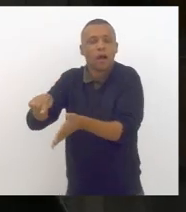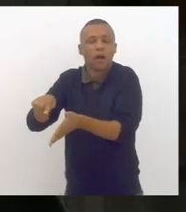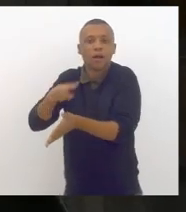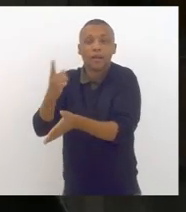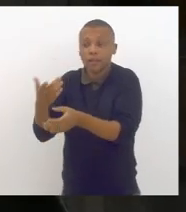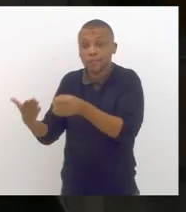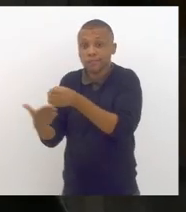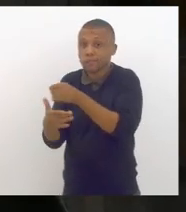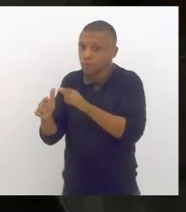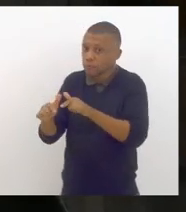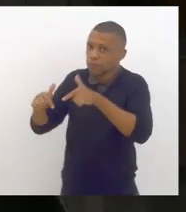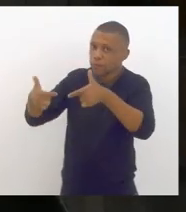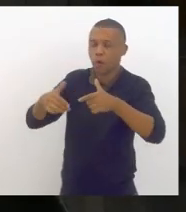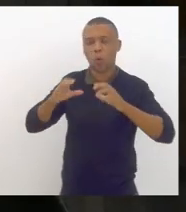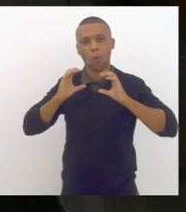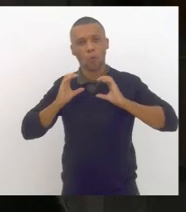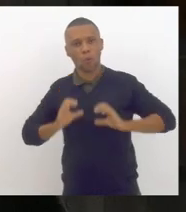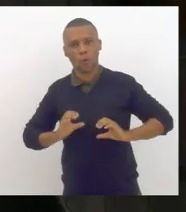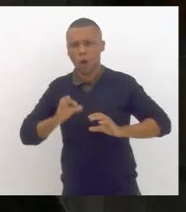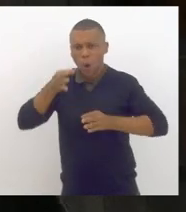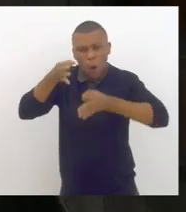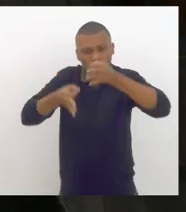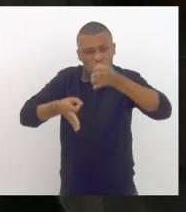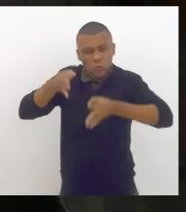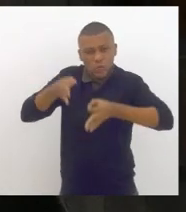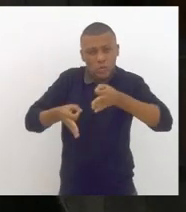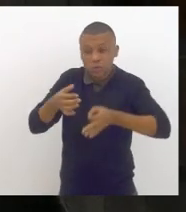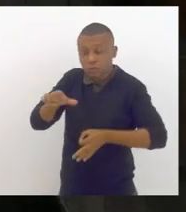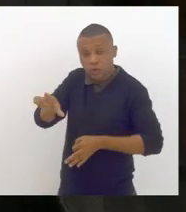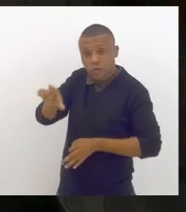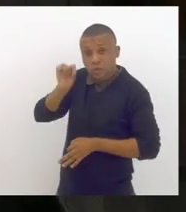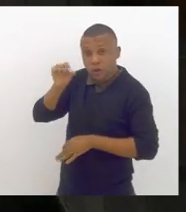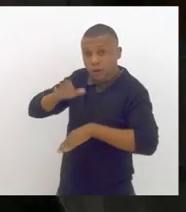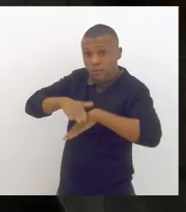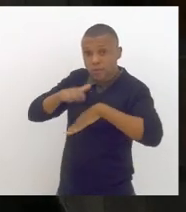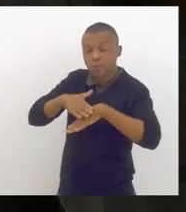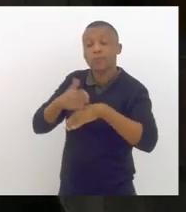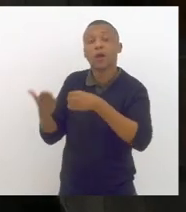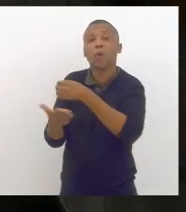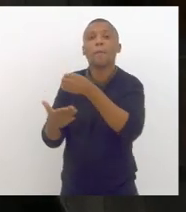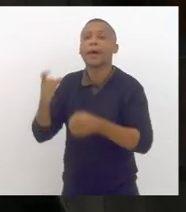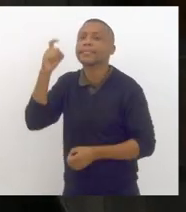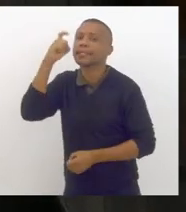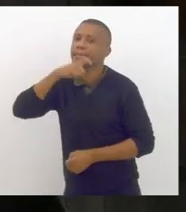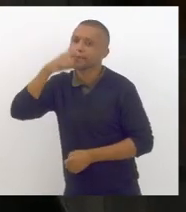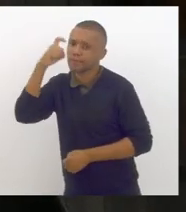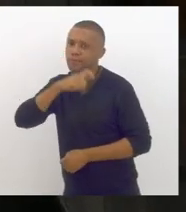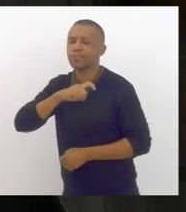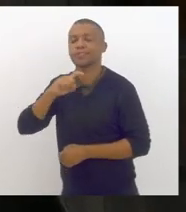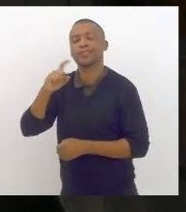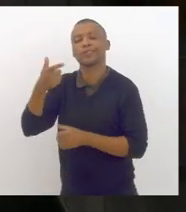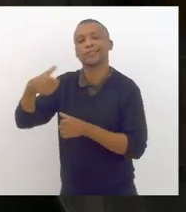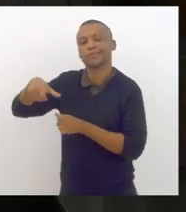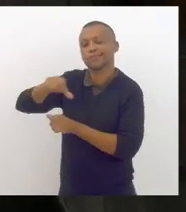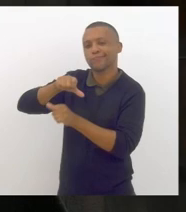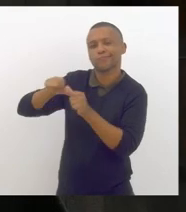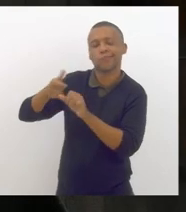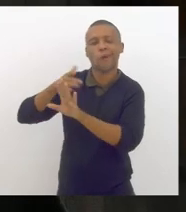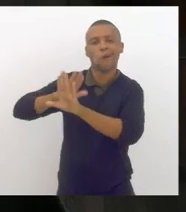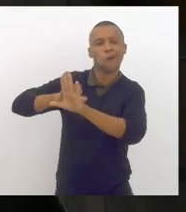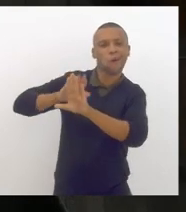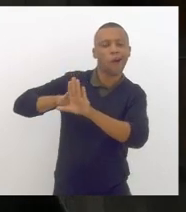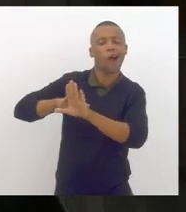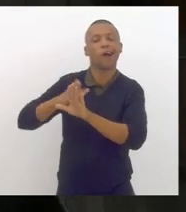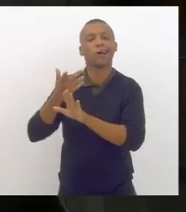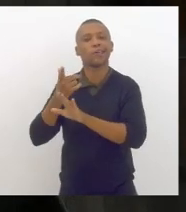suas atitudes e seus comportamentos os juízos que formam suas escolhas com base nessas mentiras tra vestidas de informação a